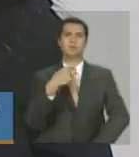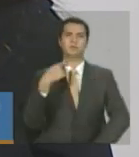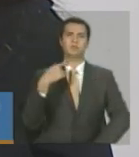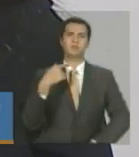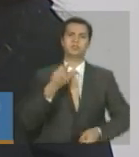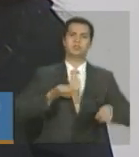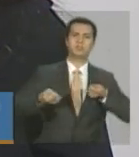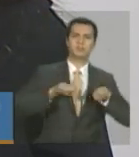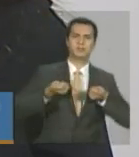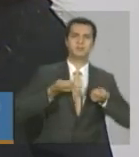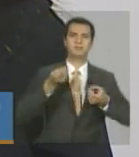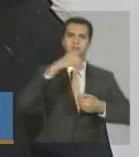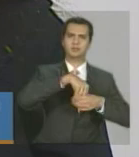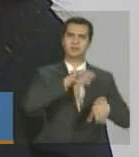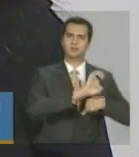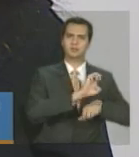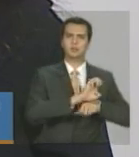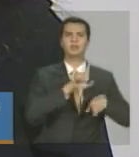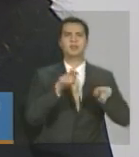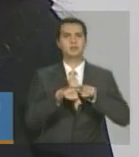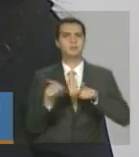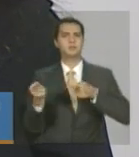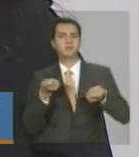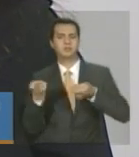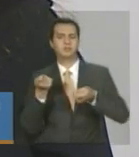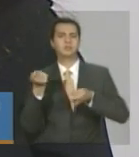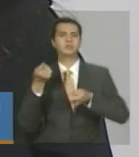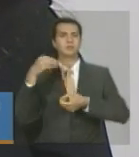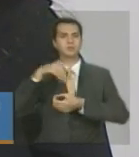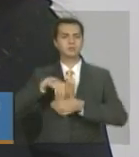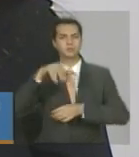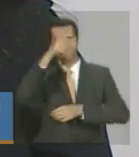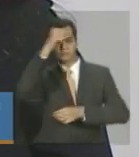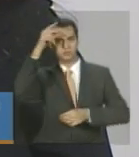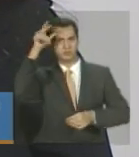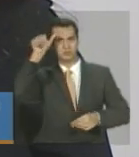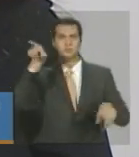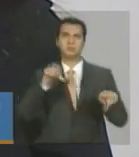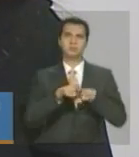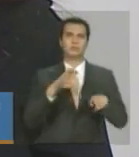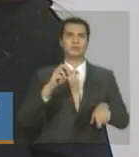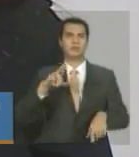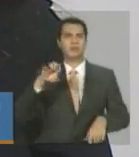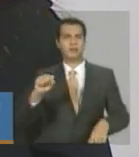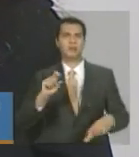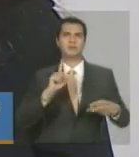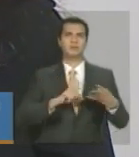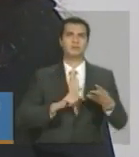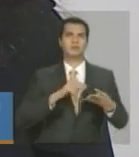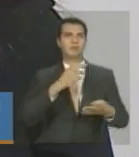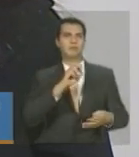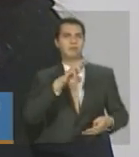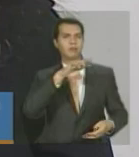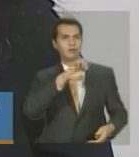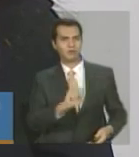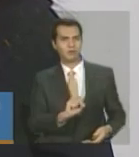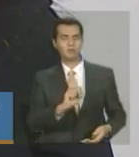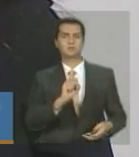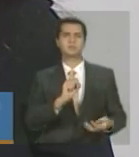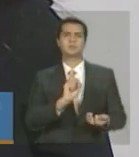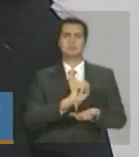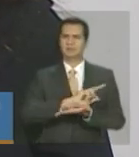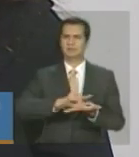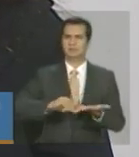municipais e estaduais da assistência social, os CRAS, os CREAS e, como a Carolina